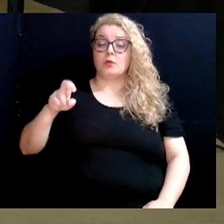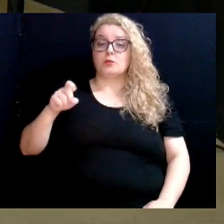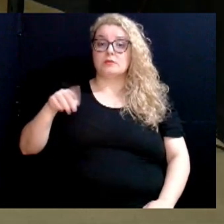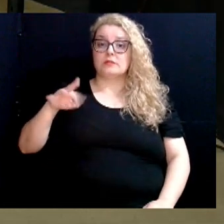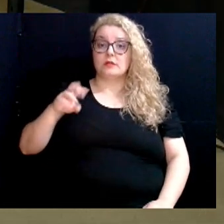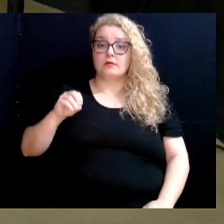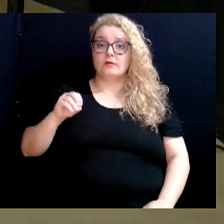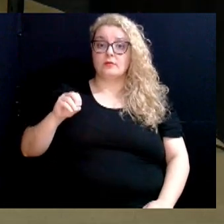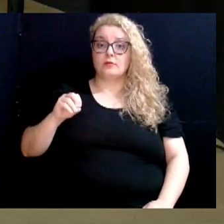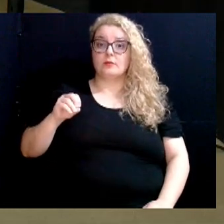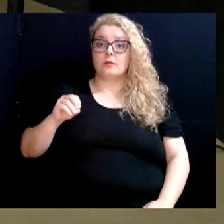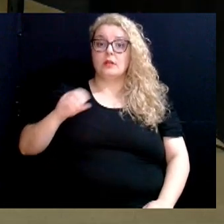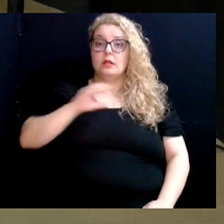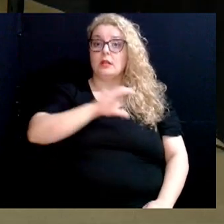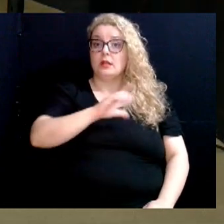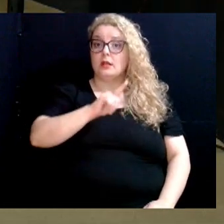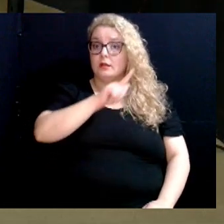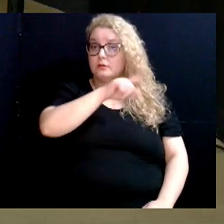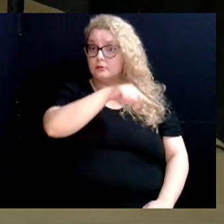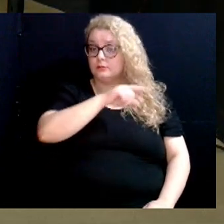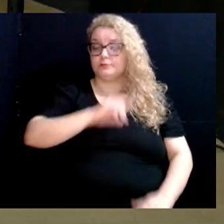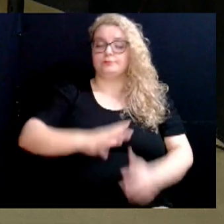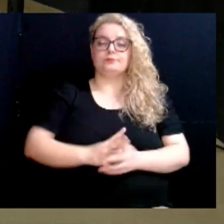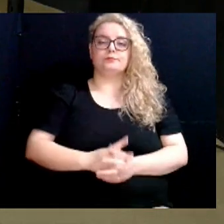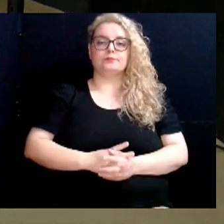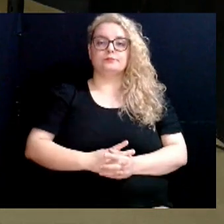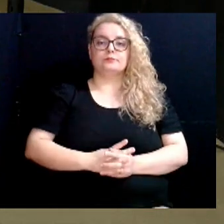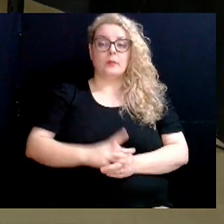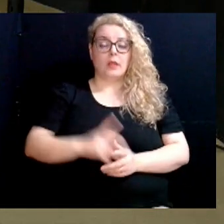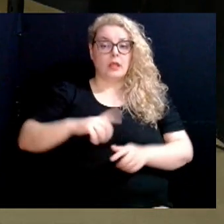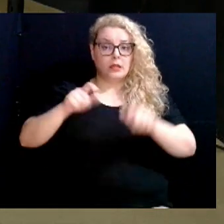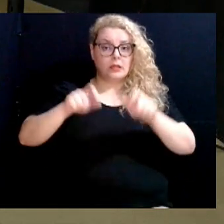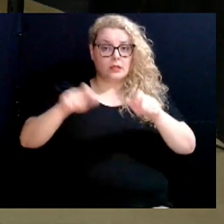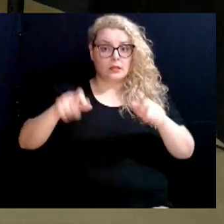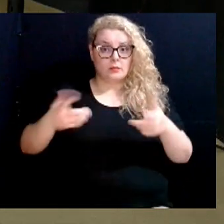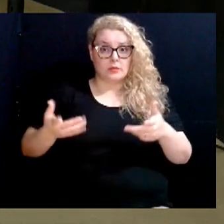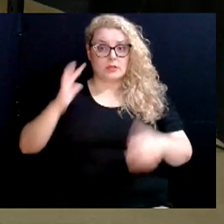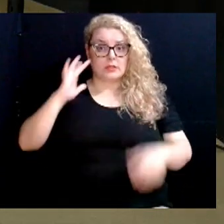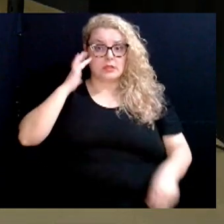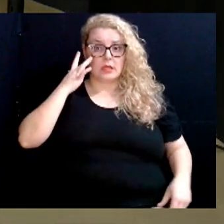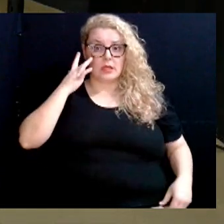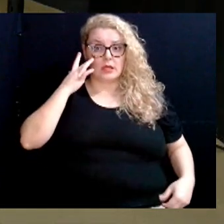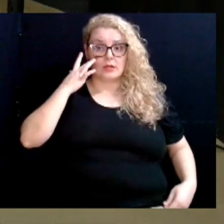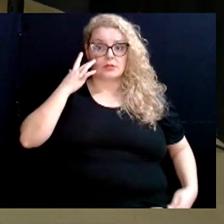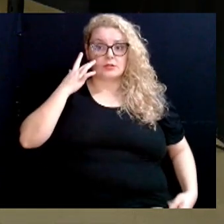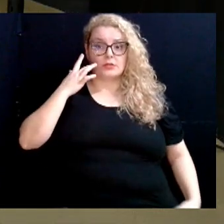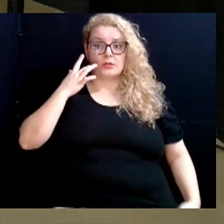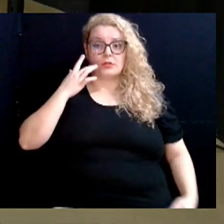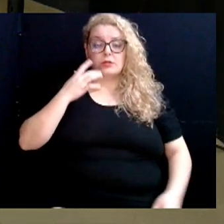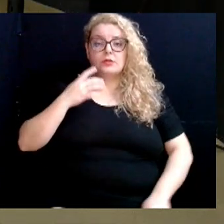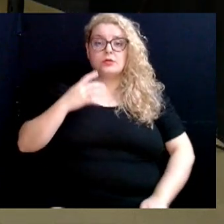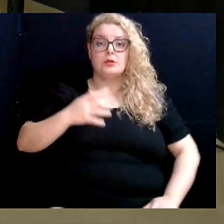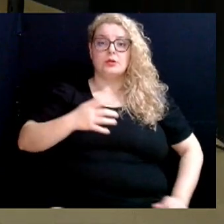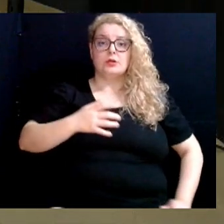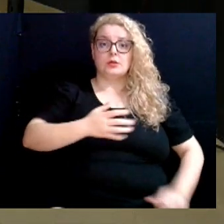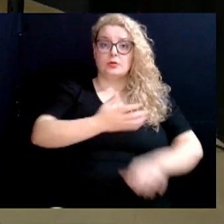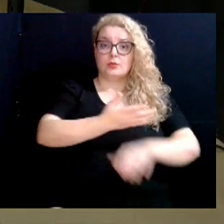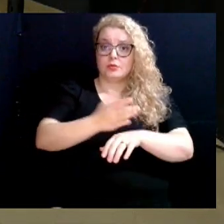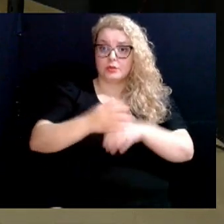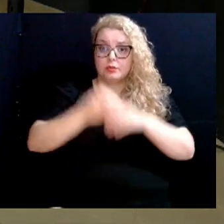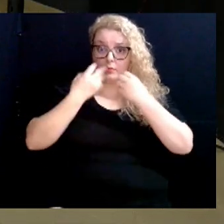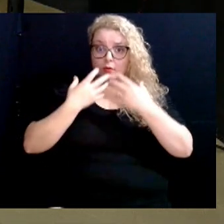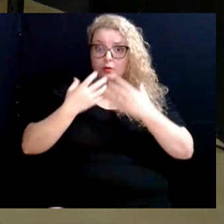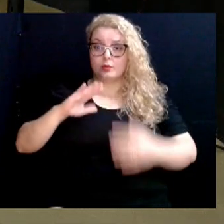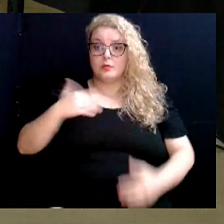do Campo Grande, dizendo o seguinte: tem gente que só acha que o treino valeu a pena quando consegue postar um bom resultado